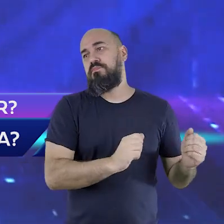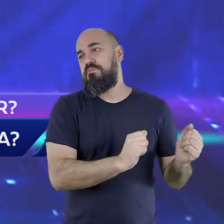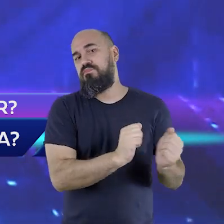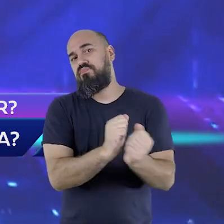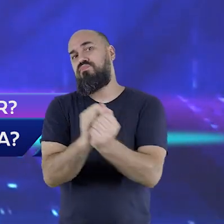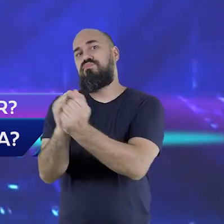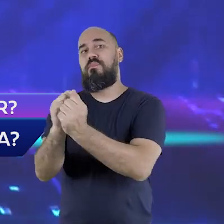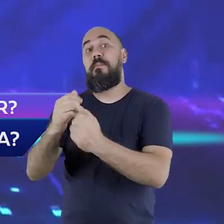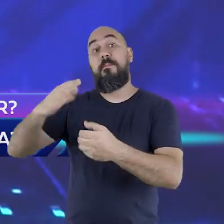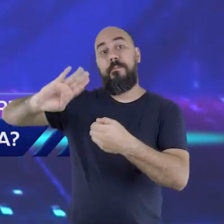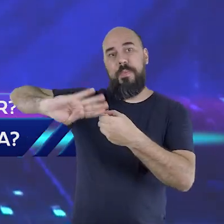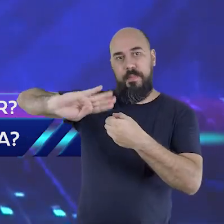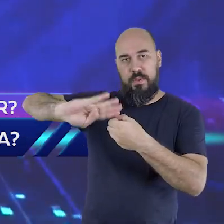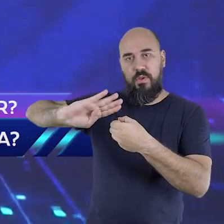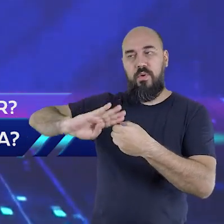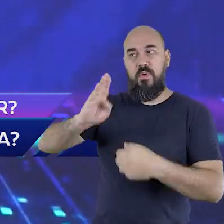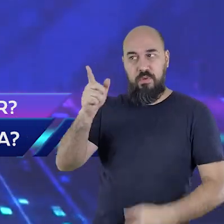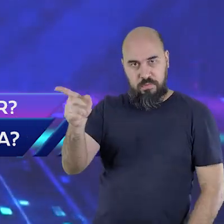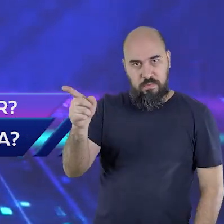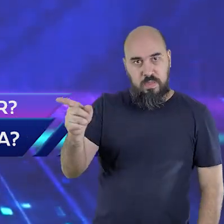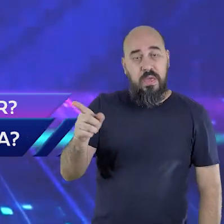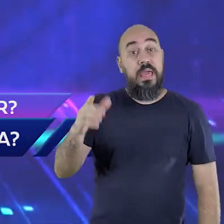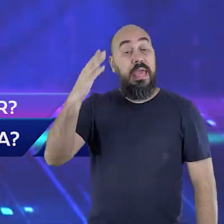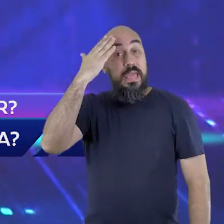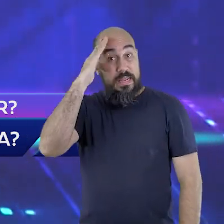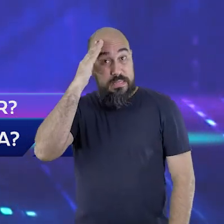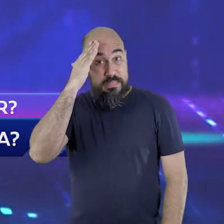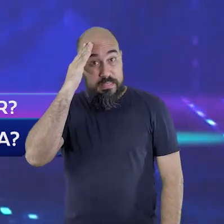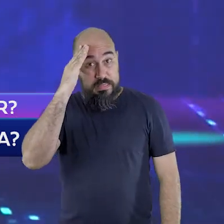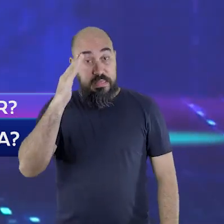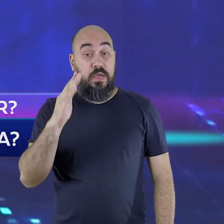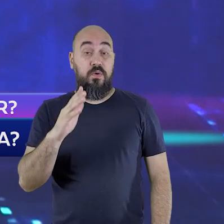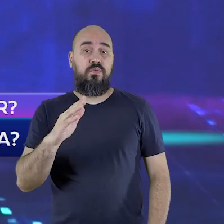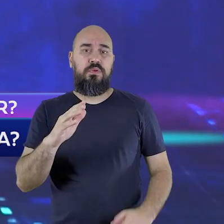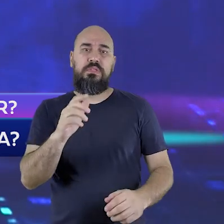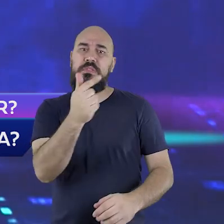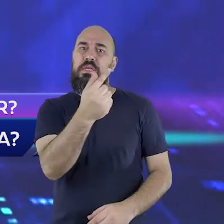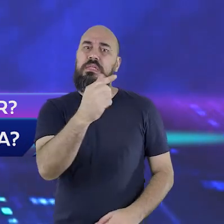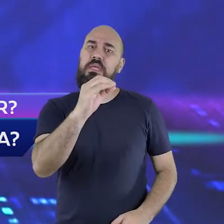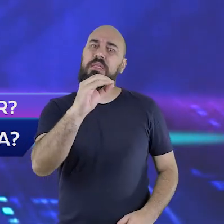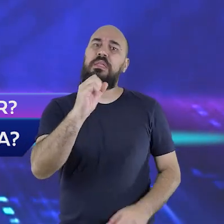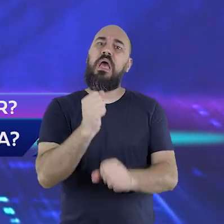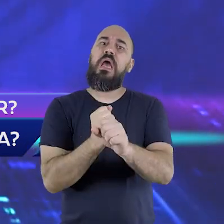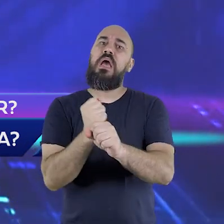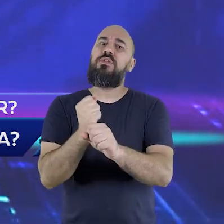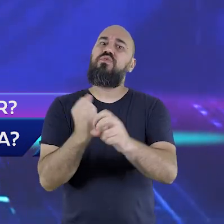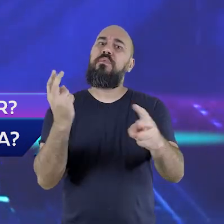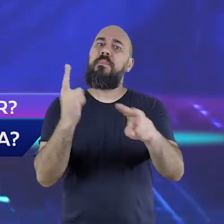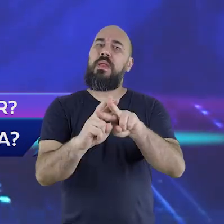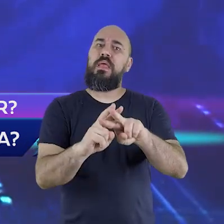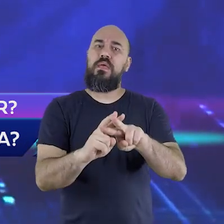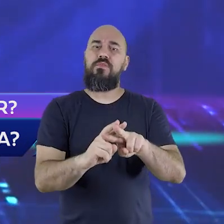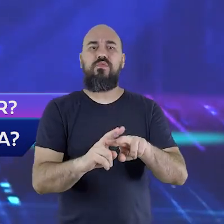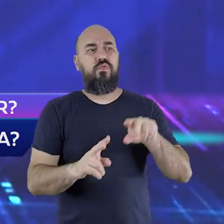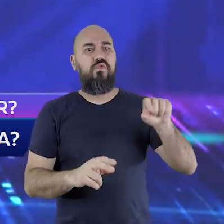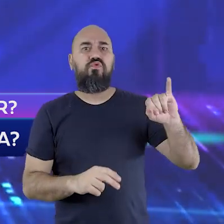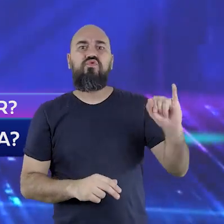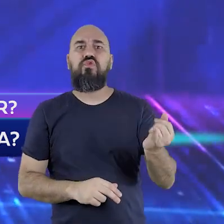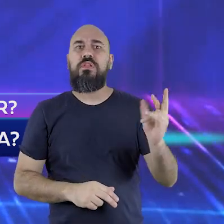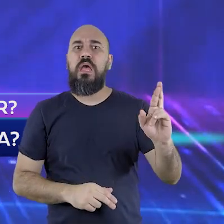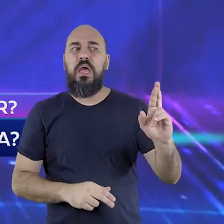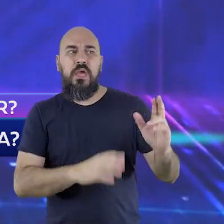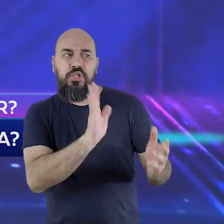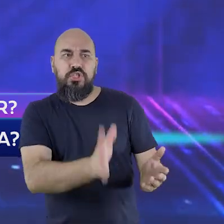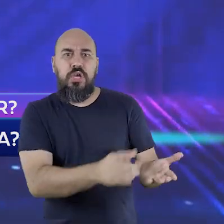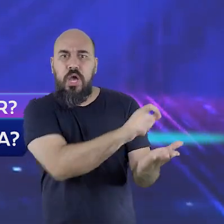entendeu uma profecia dos 70 anos de cativeiro que Jeremias havia dito. Ele sabia que o